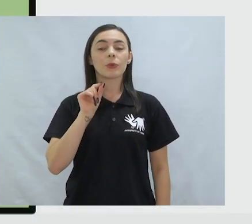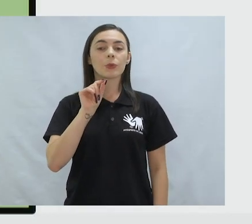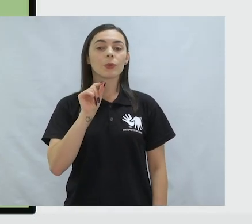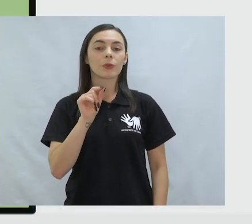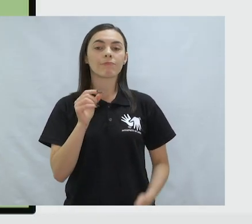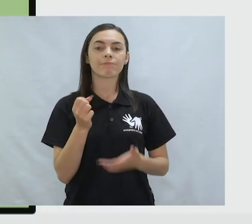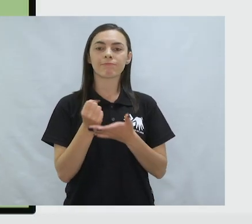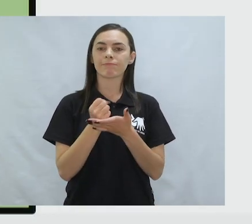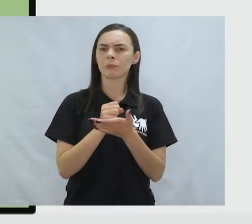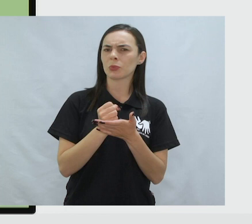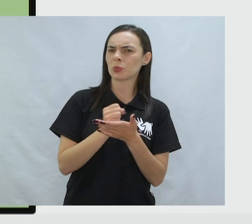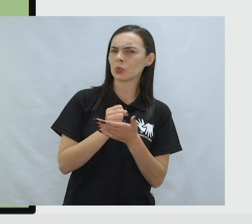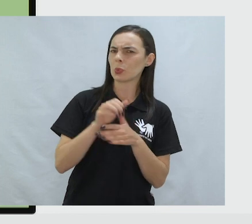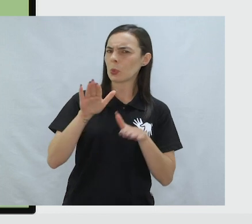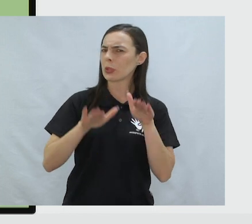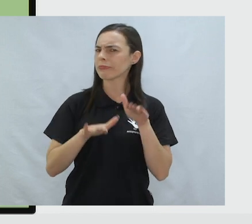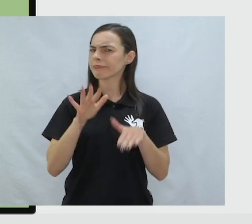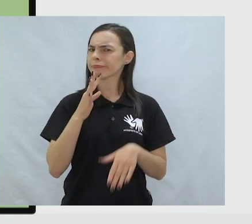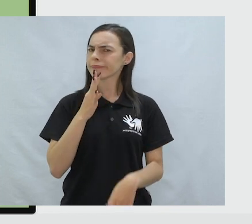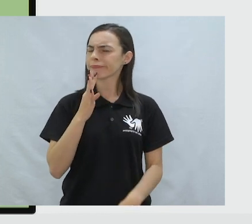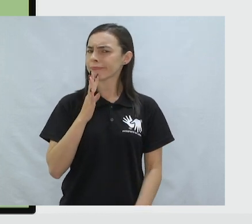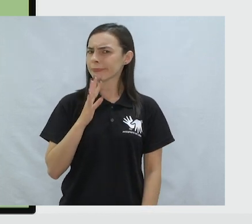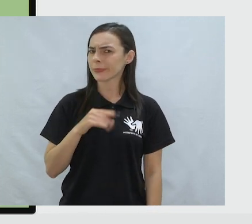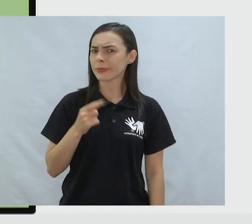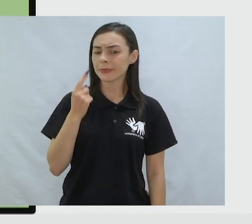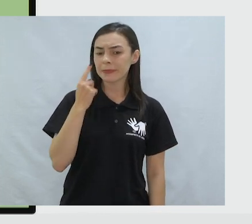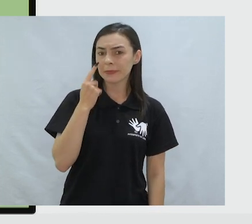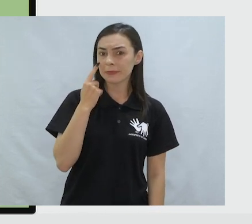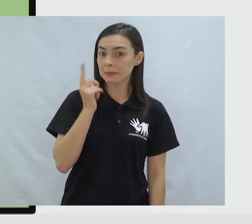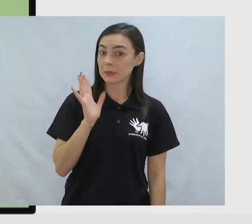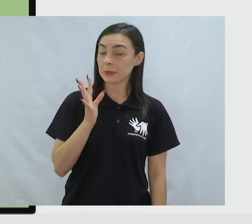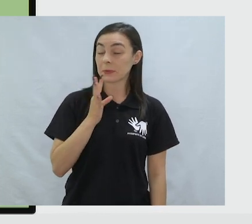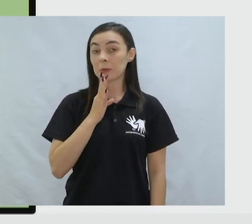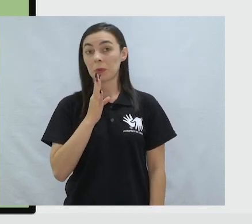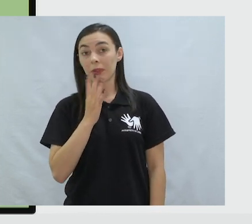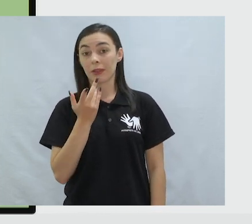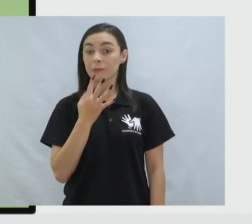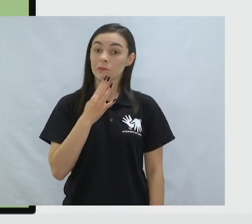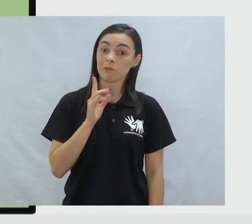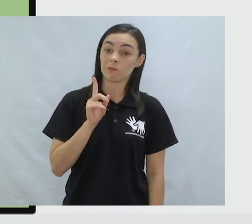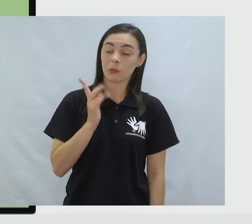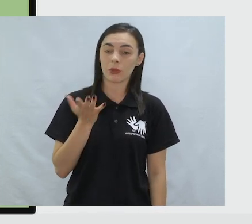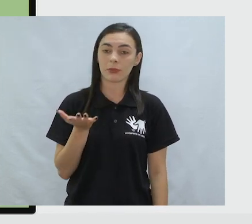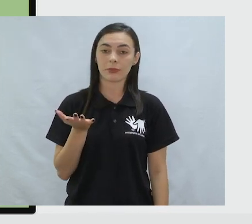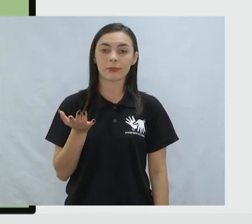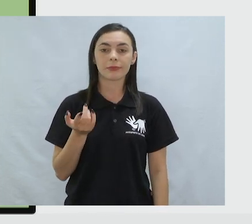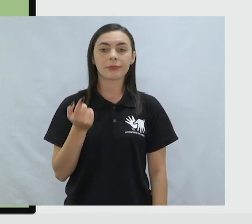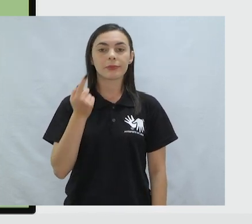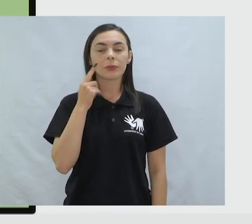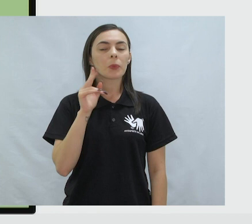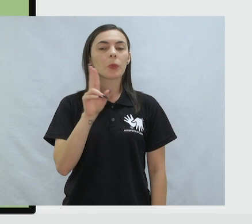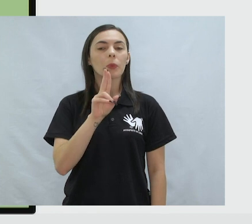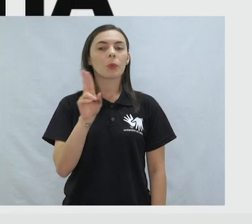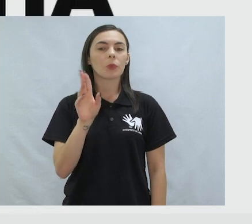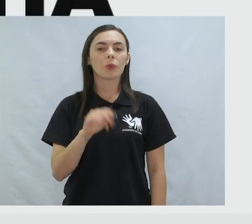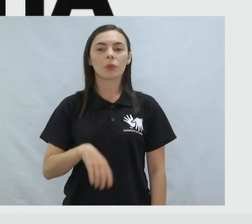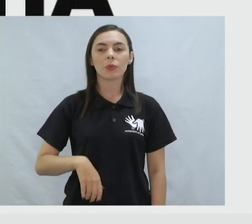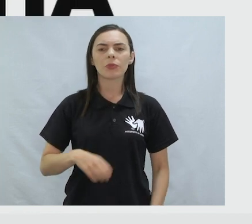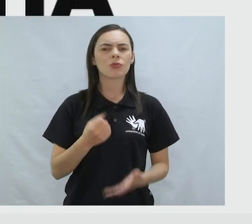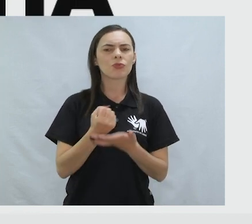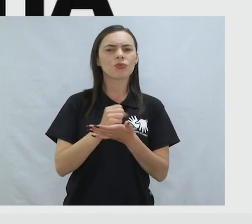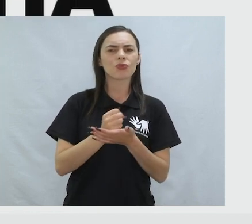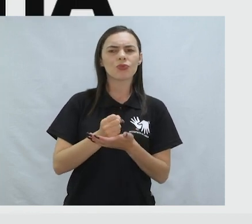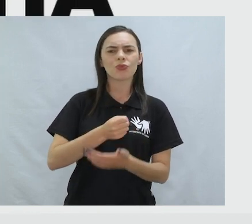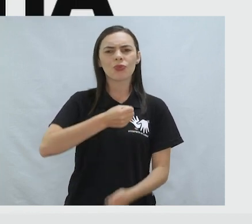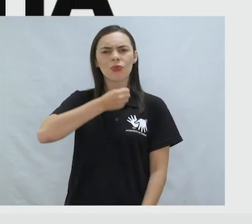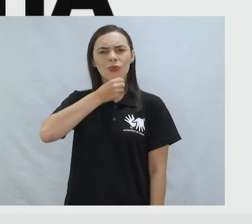aqui um jogo que eu acho que você já conhece. Vamos ver daí se você conhece ou não. Sabe como é o nome desse